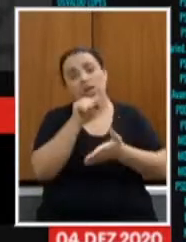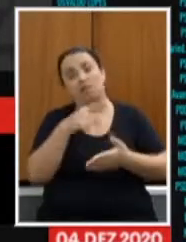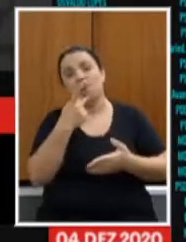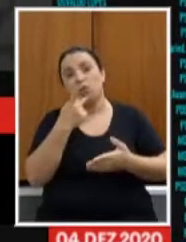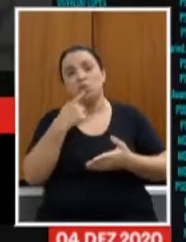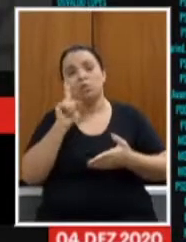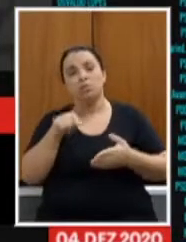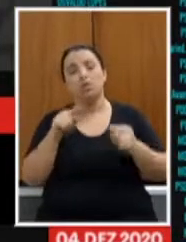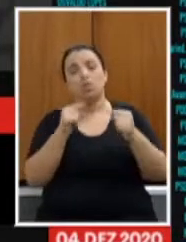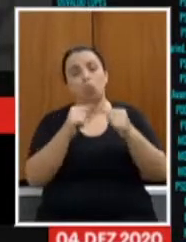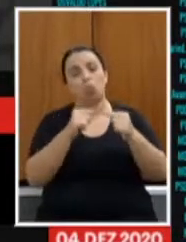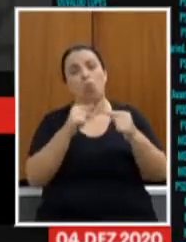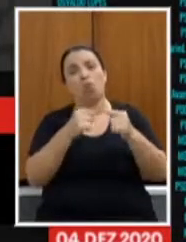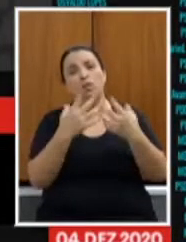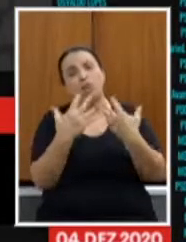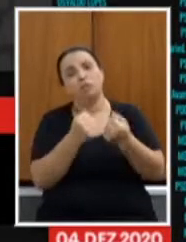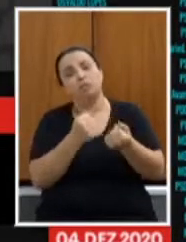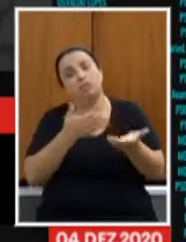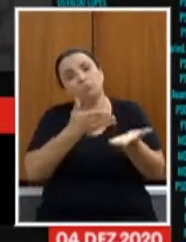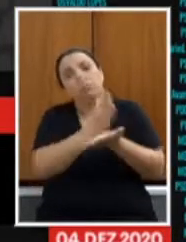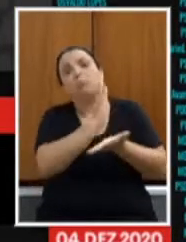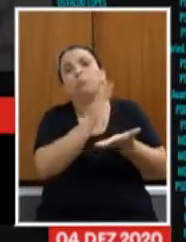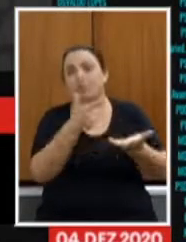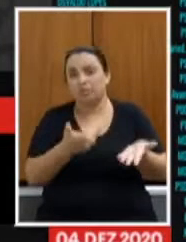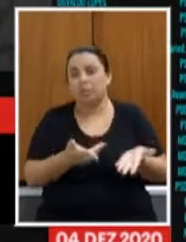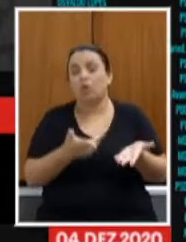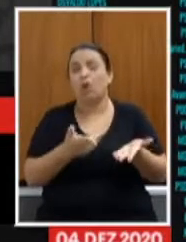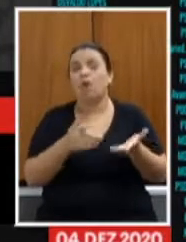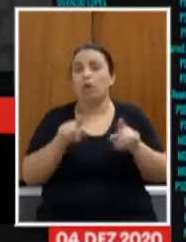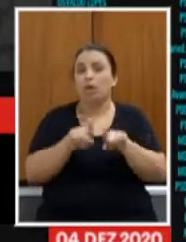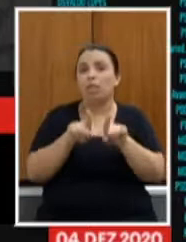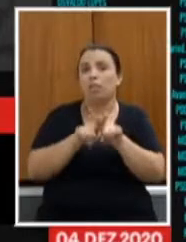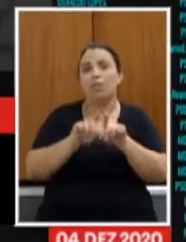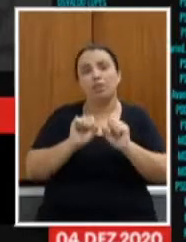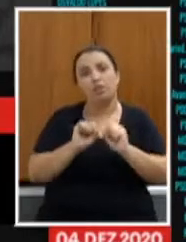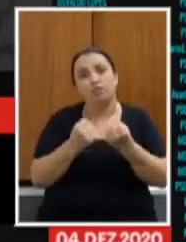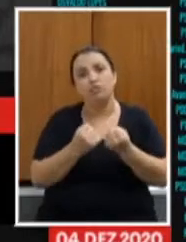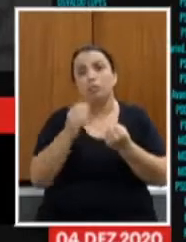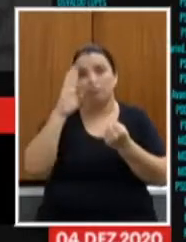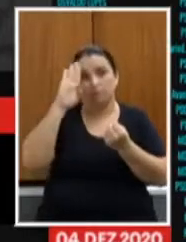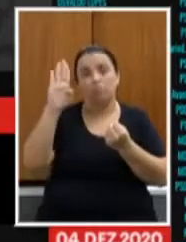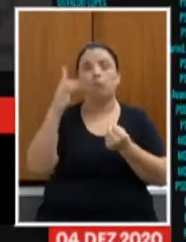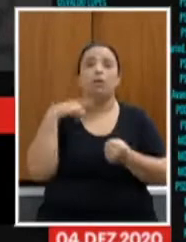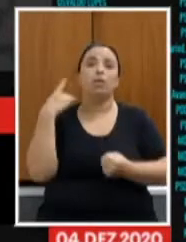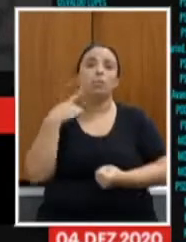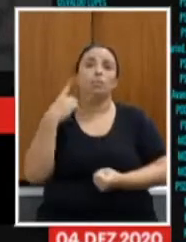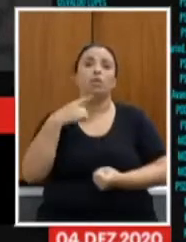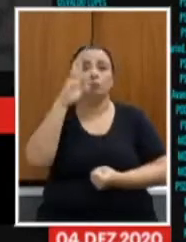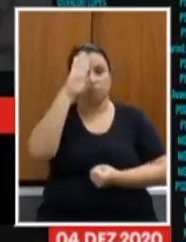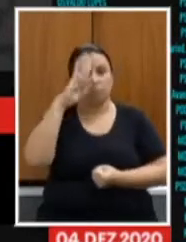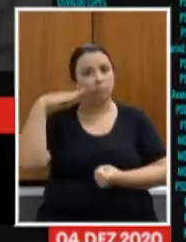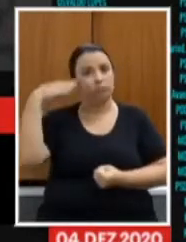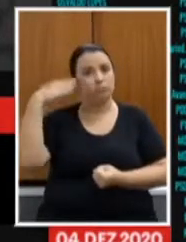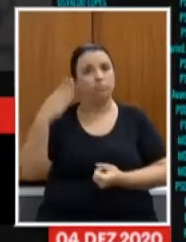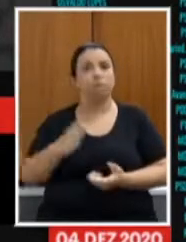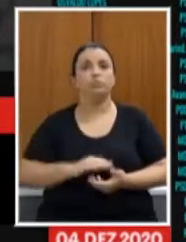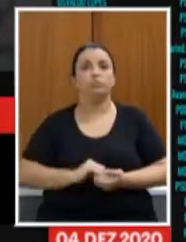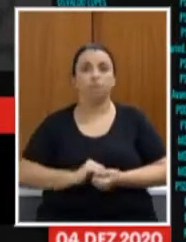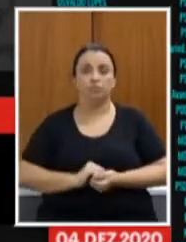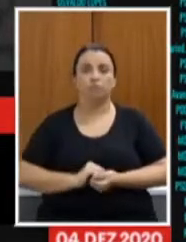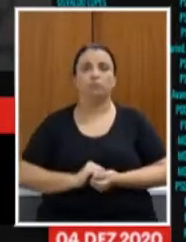de número 17, também defendida, né, principalmente pela deputada Beatriz Cerqueira.